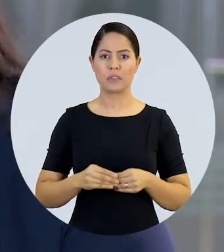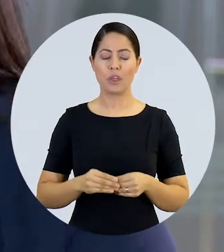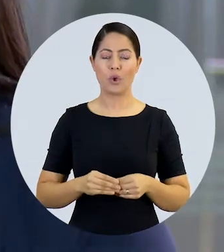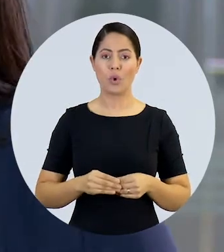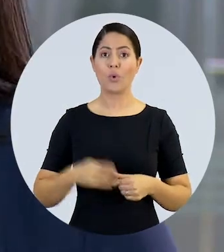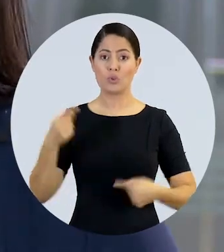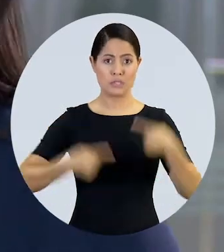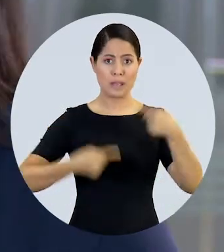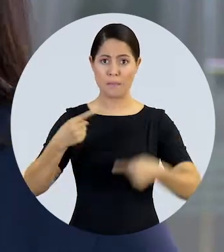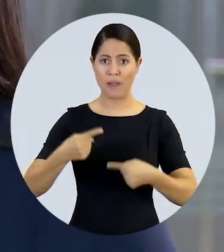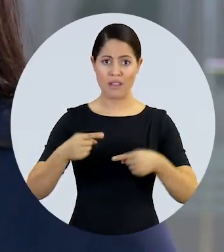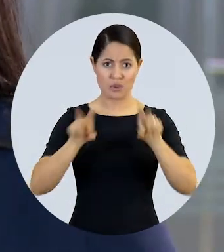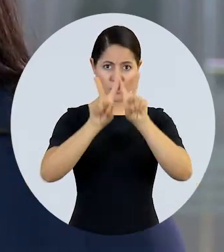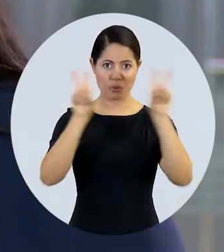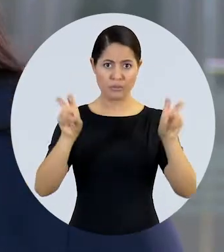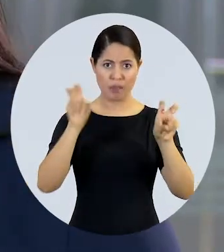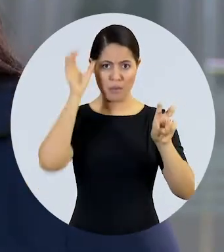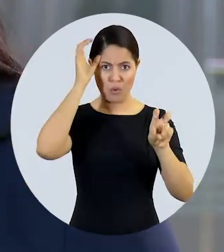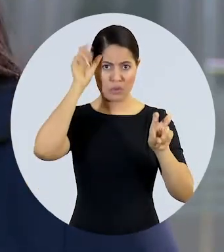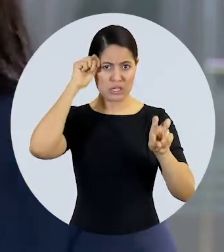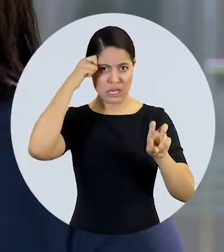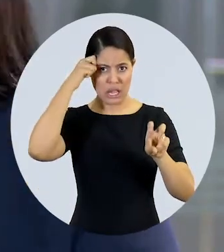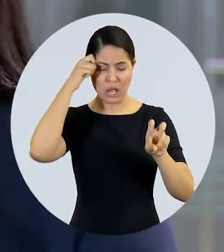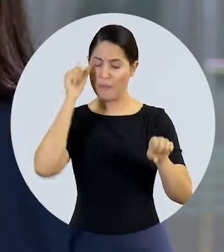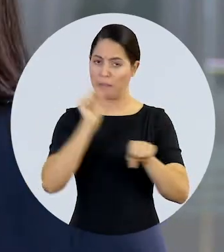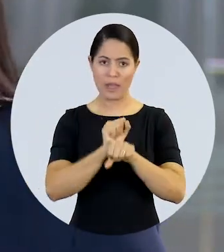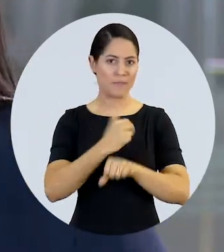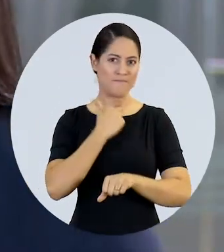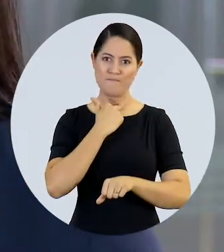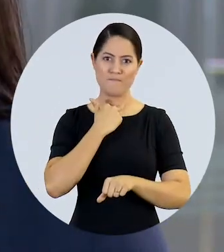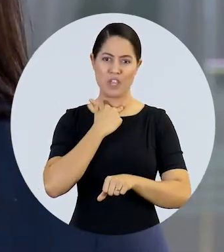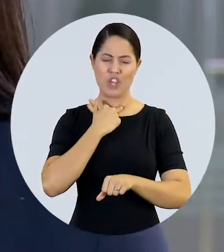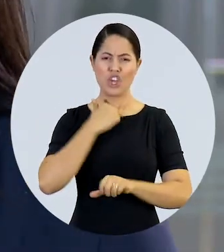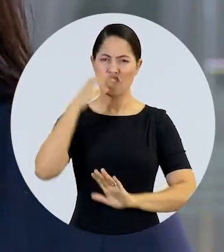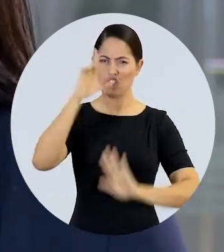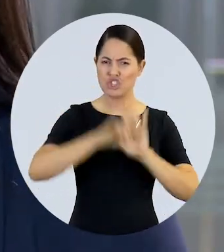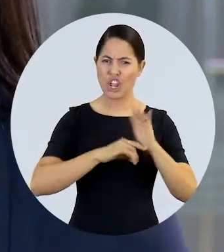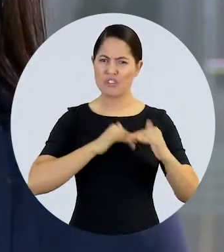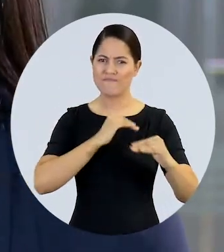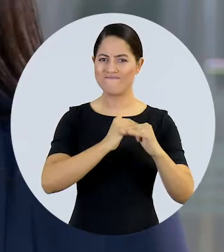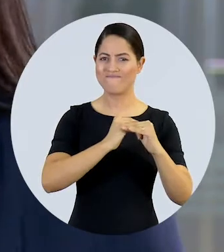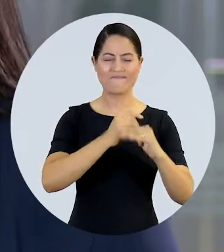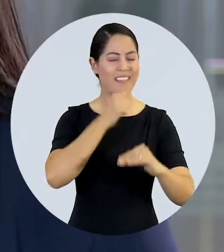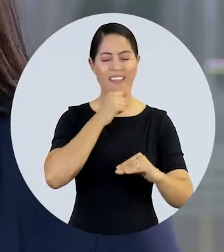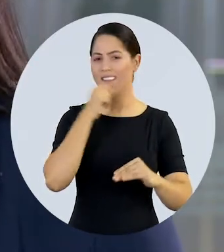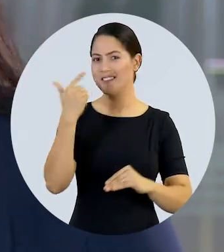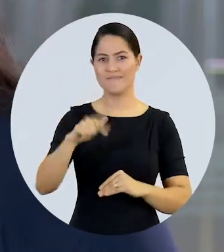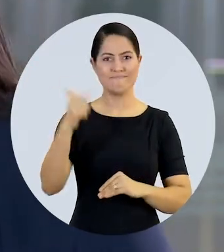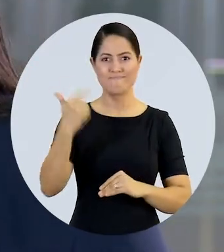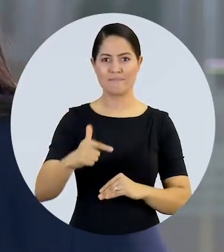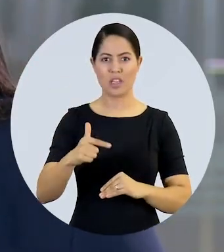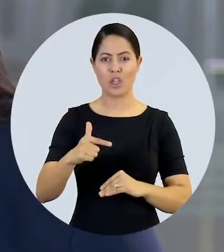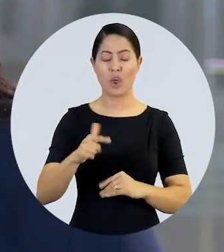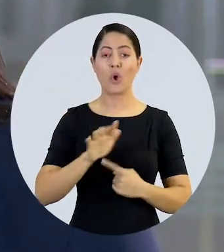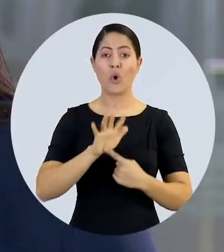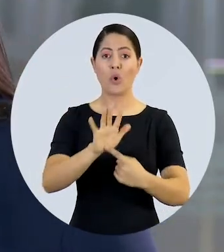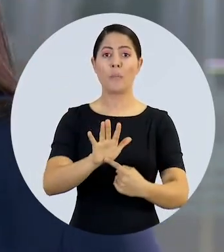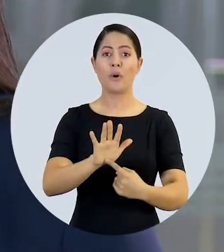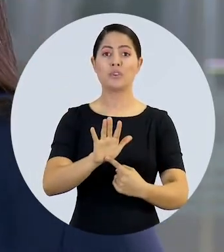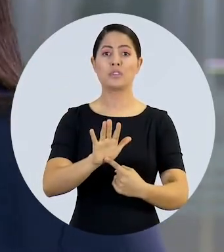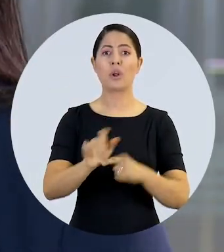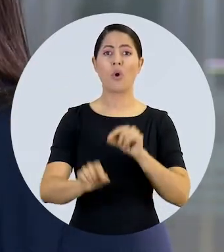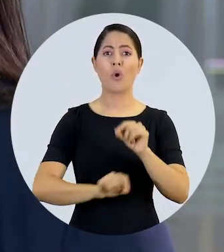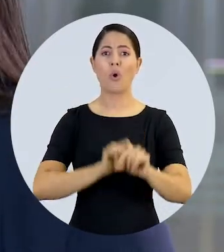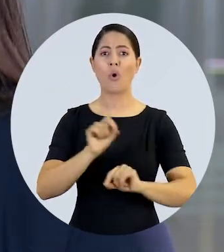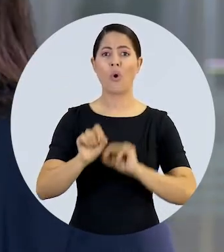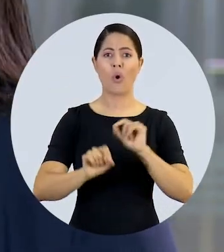não podem mesmo parar. Os direitos iguais ainda não foram alcançados. De acordo com o Índice de Desenvolvimento Humano